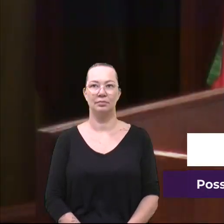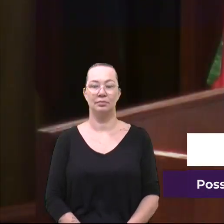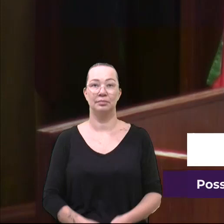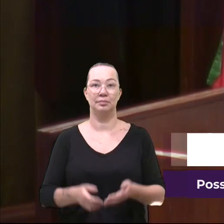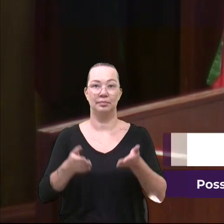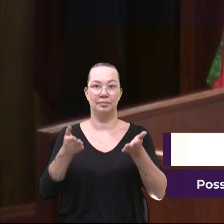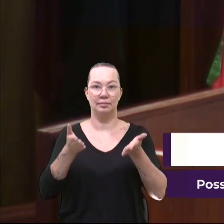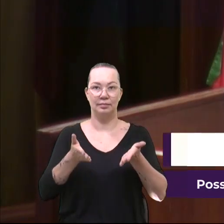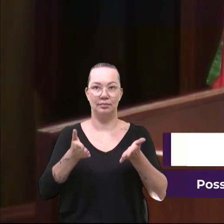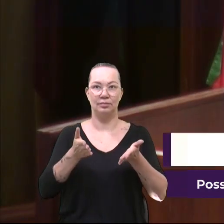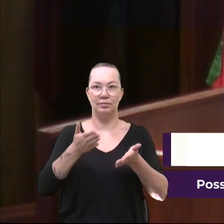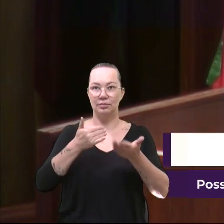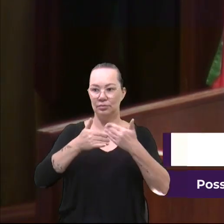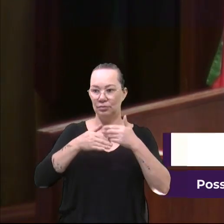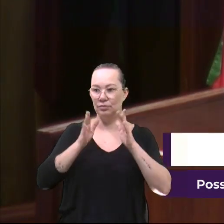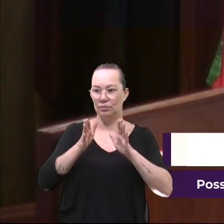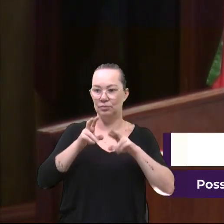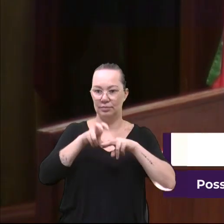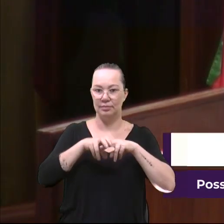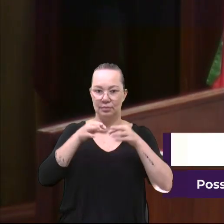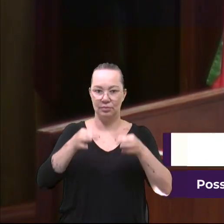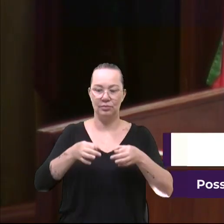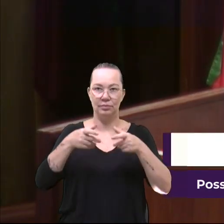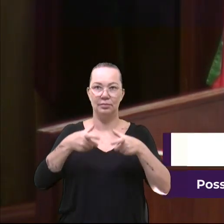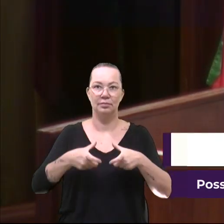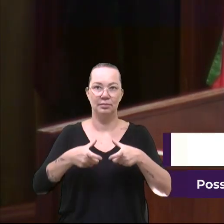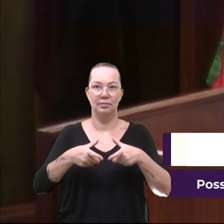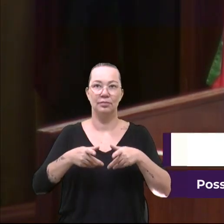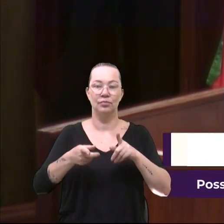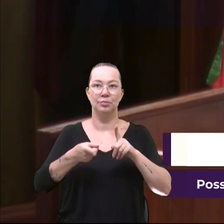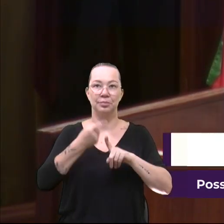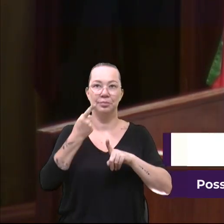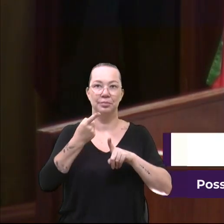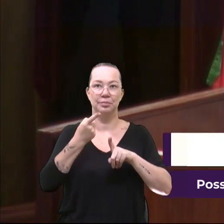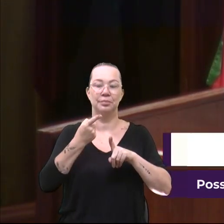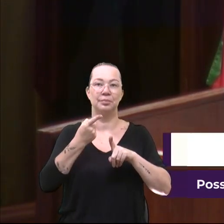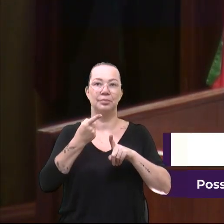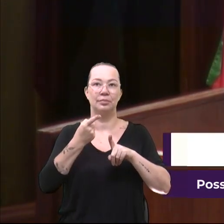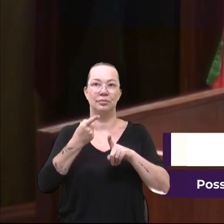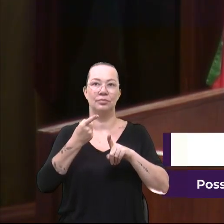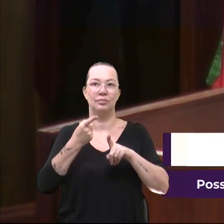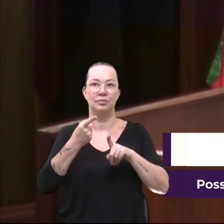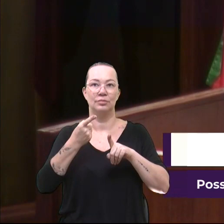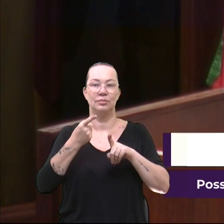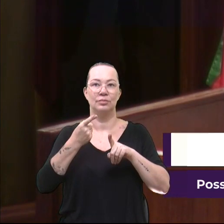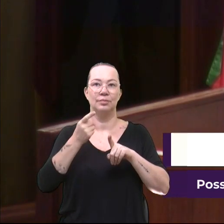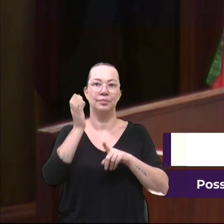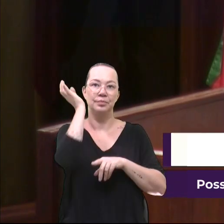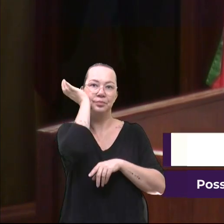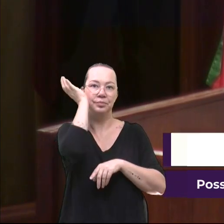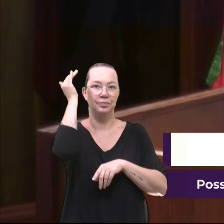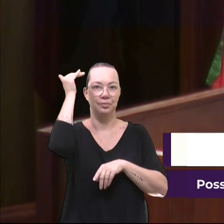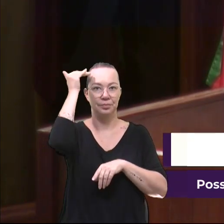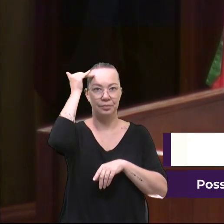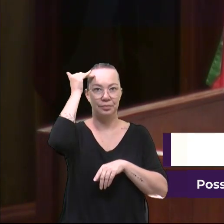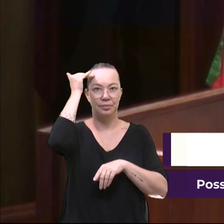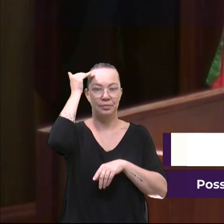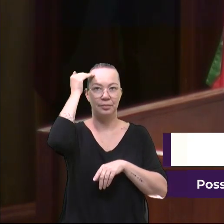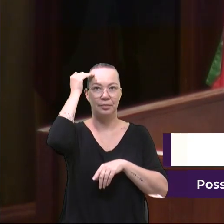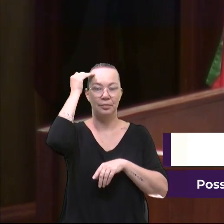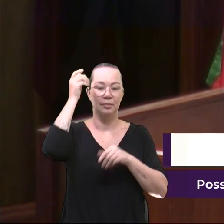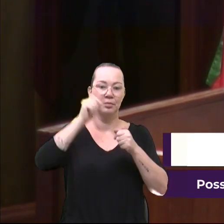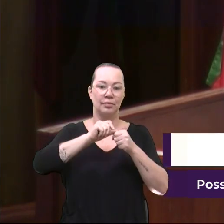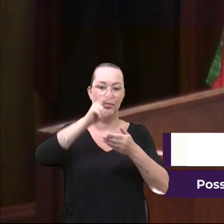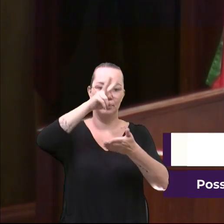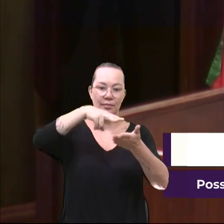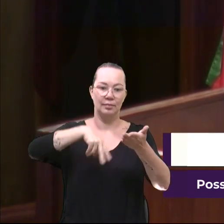Agora, então, com todos posicionados, solicitamos ao primeiro secretário, que será empossado, o vereador Felipe Grimmelmaier, para que faça a leitura